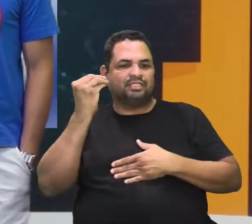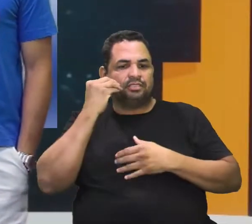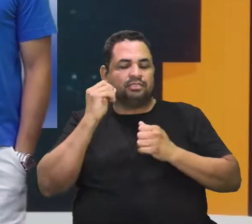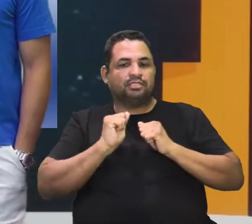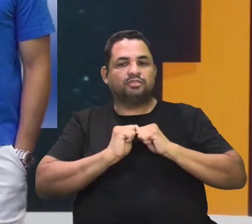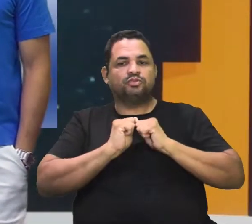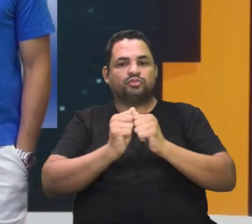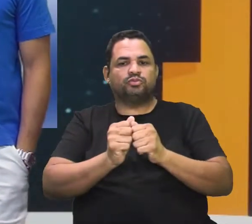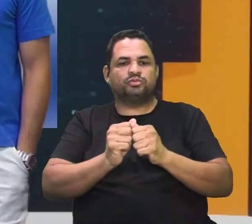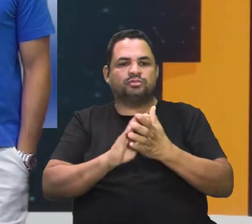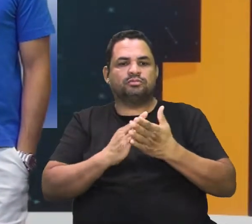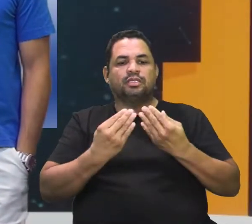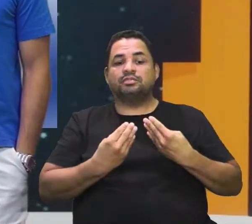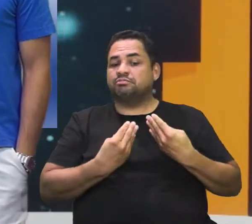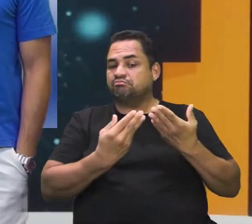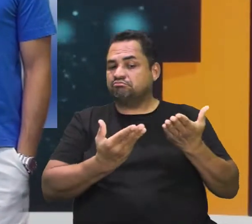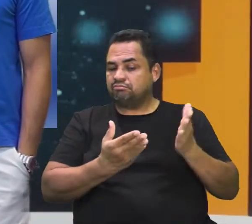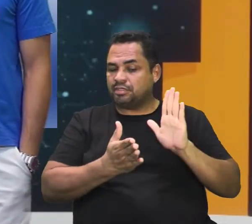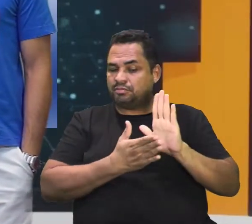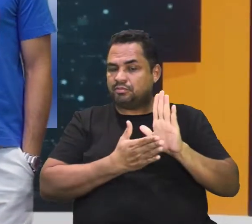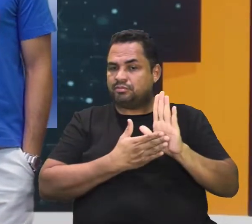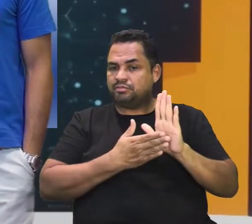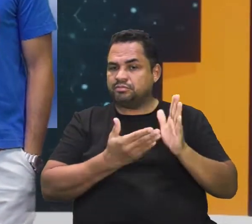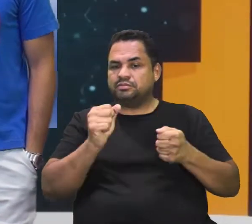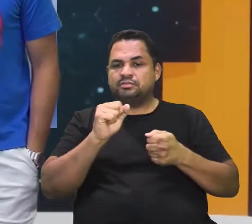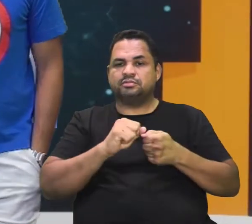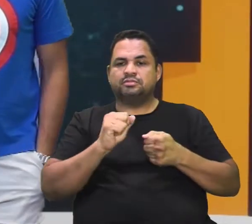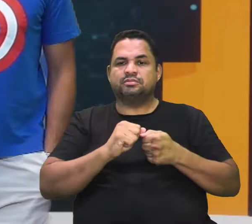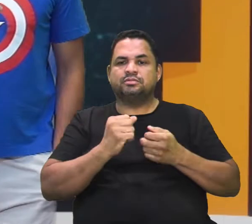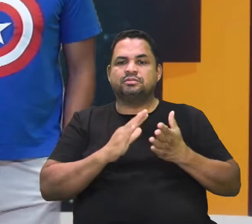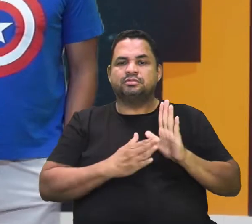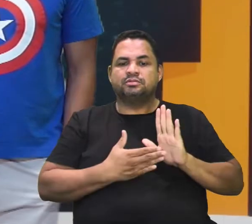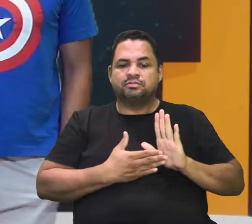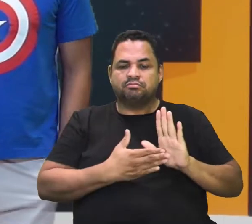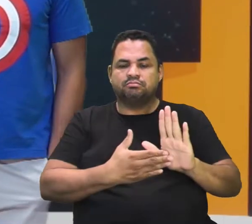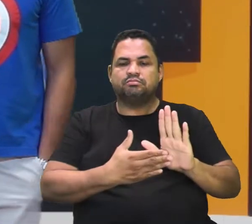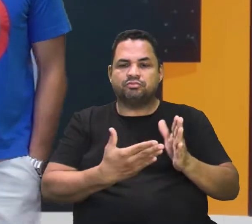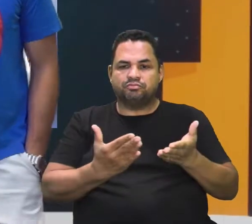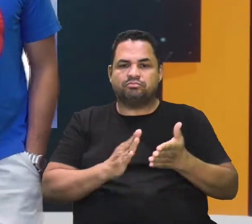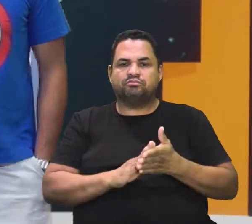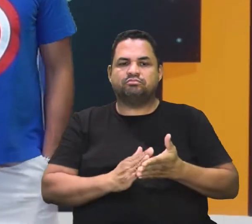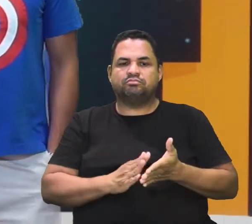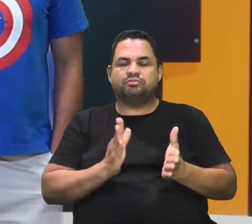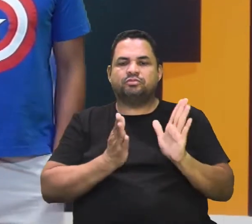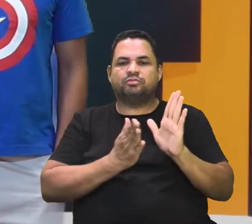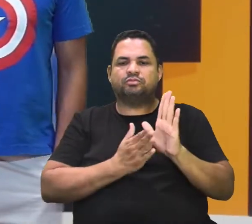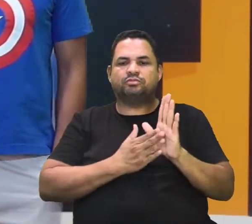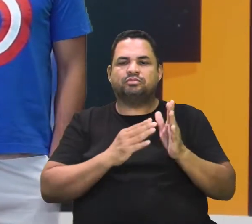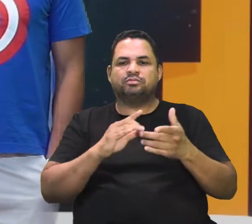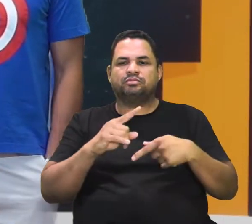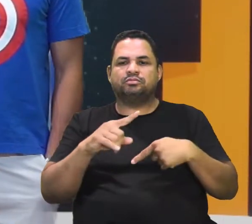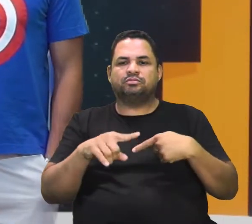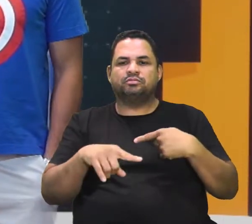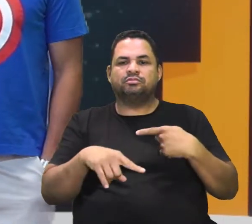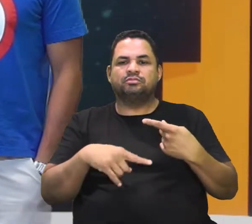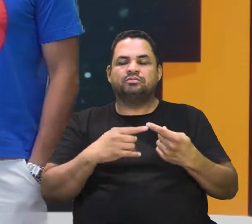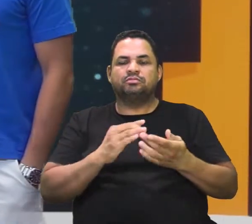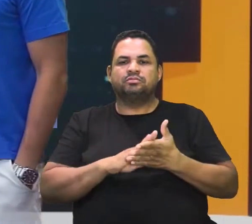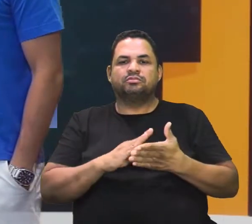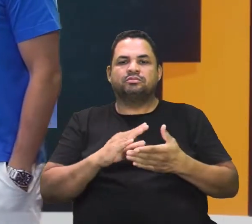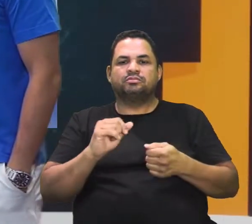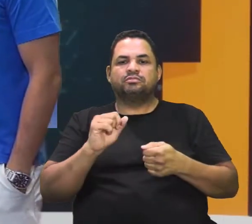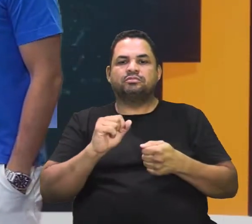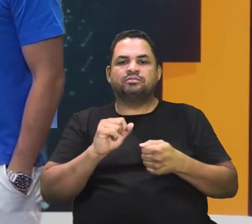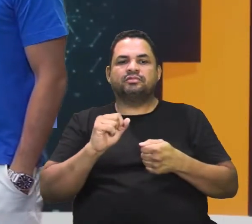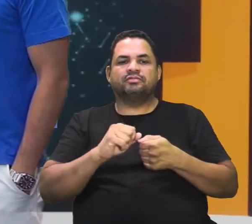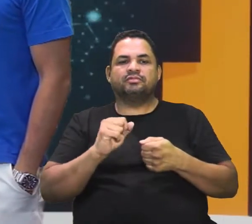junto, mas que a gente lança a proposta para eles. A né? gente pode fazer assim, a gente lança a proposta hoje, daí a gente se compromete em fazer